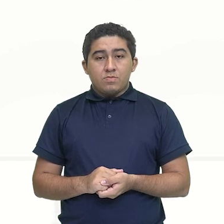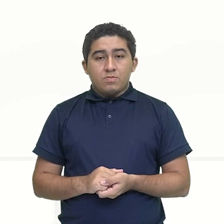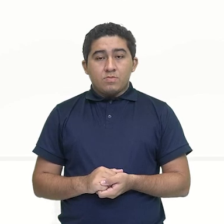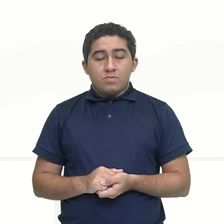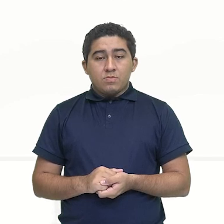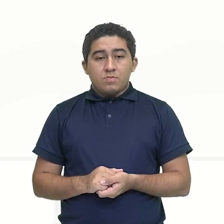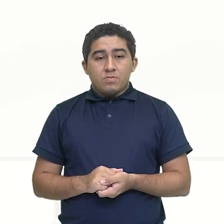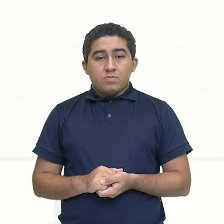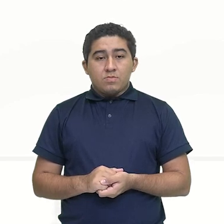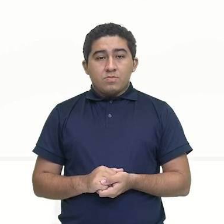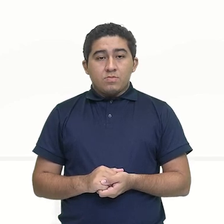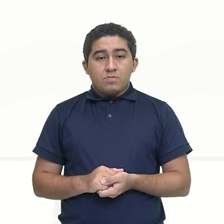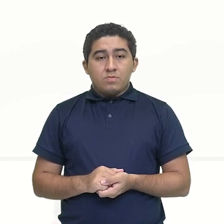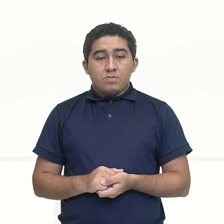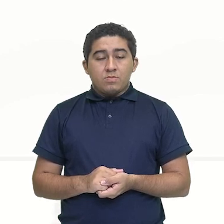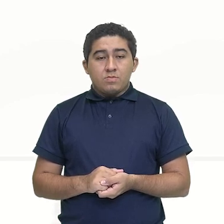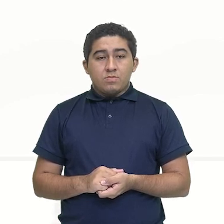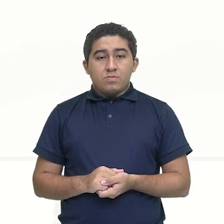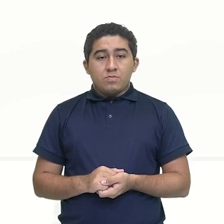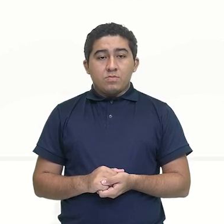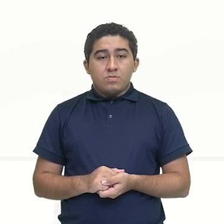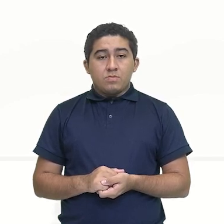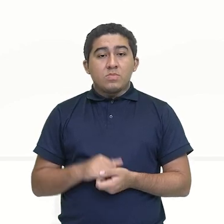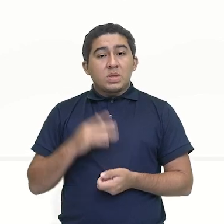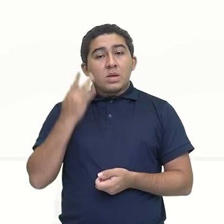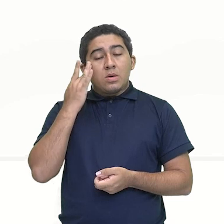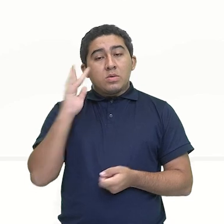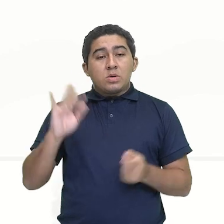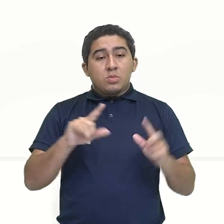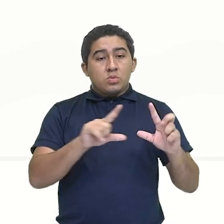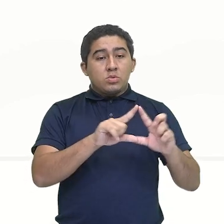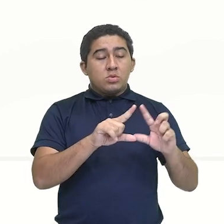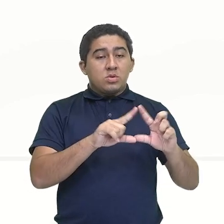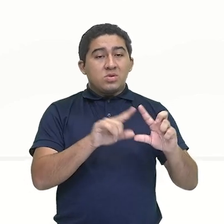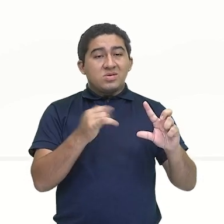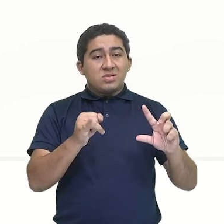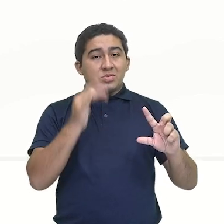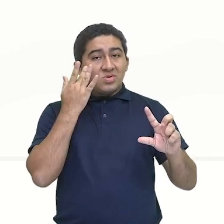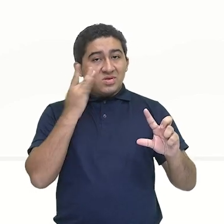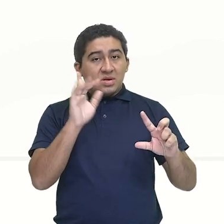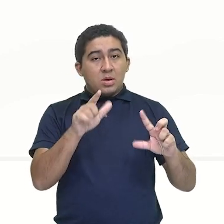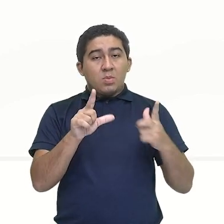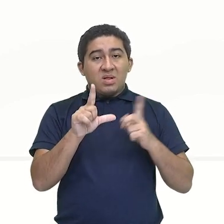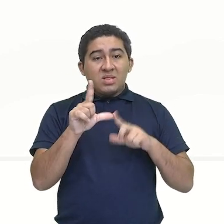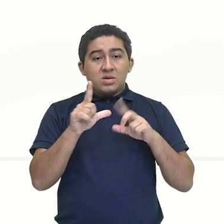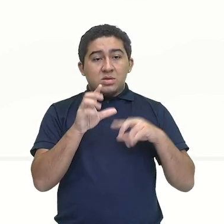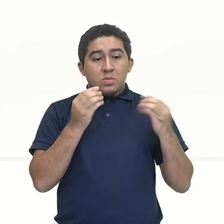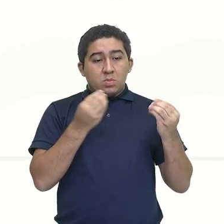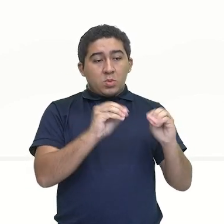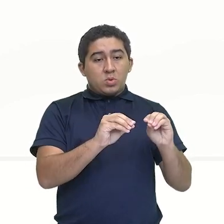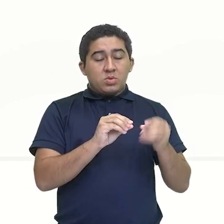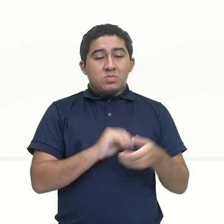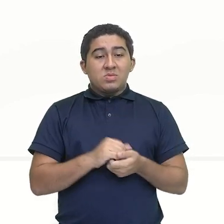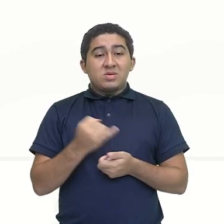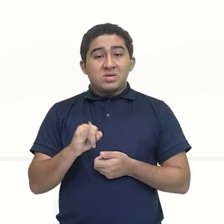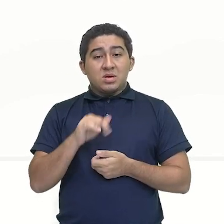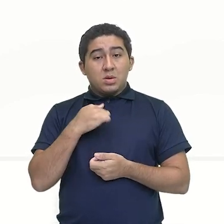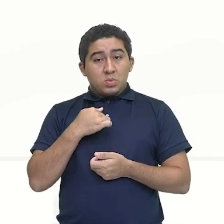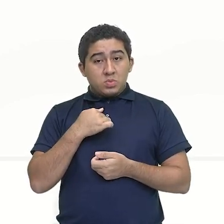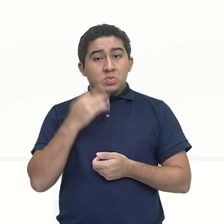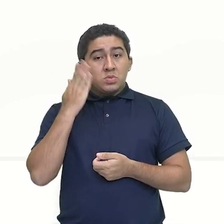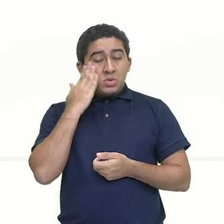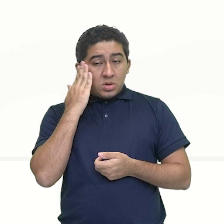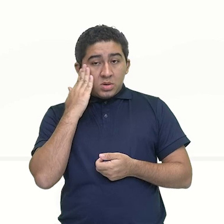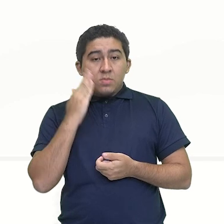eu não sei a medida do triângulo, no caso, né? Quando eu não sei, eu chamo de uma letra, tá? Quando eu conheço, que é o caso